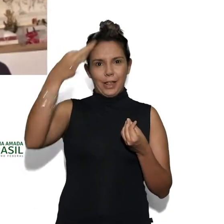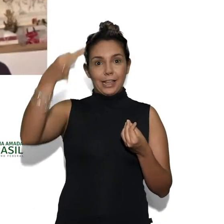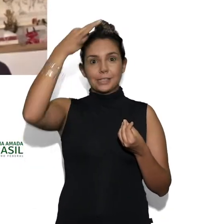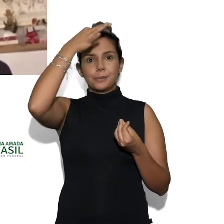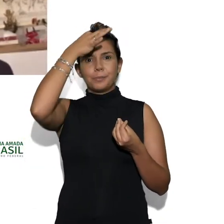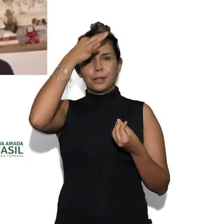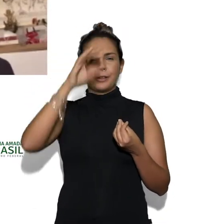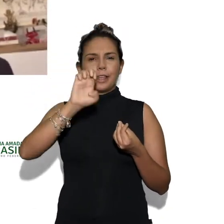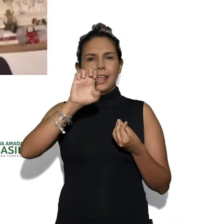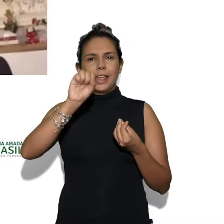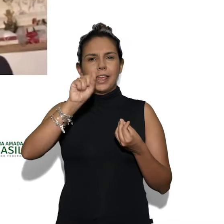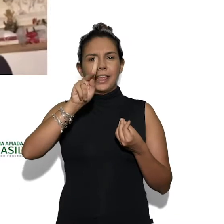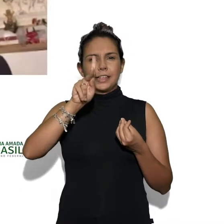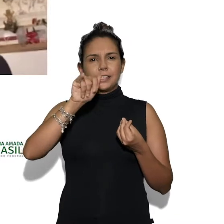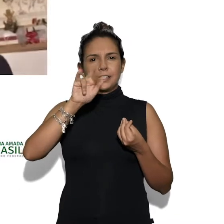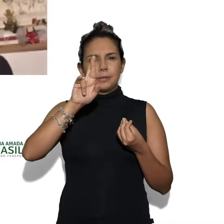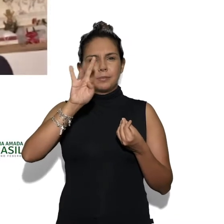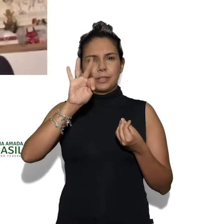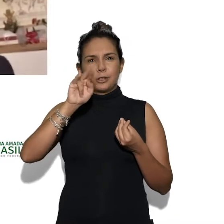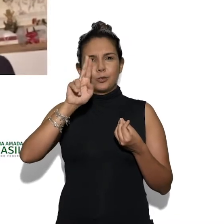de desígnio espiritual,